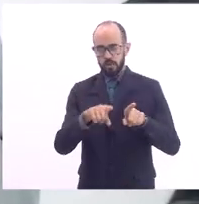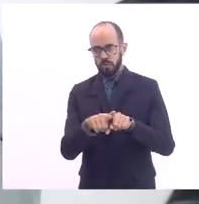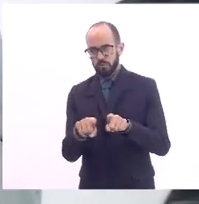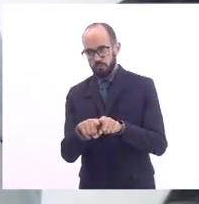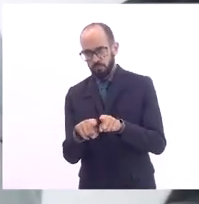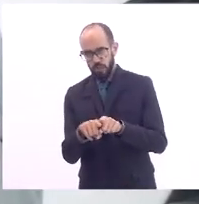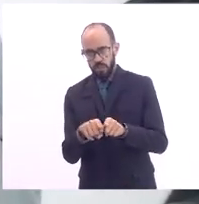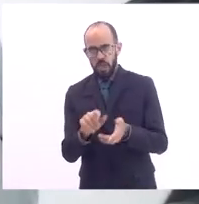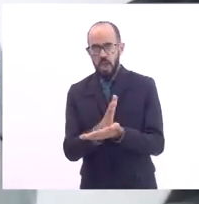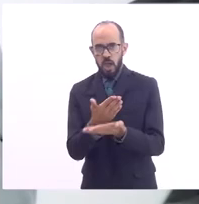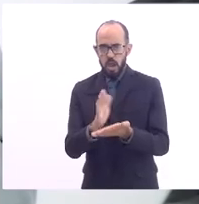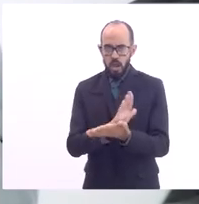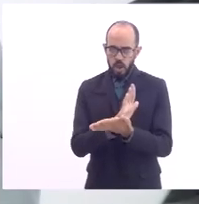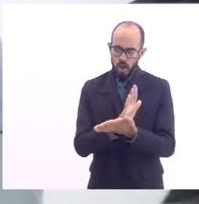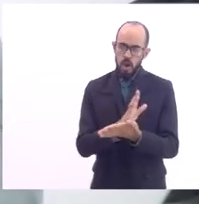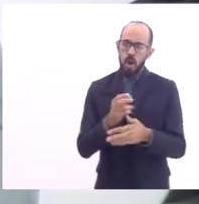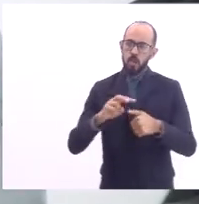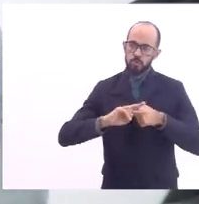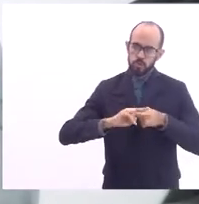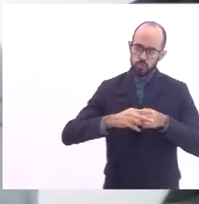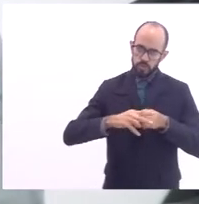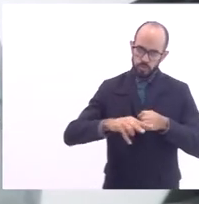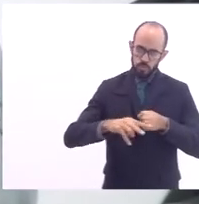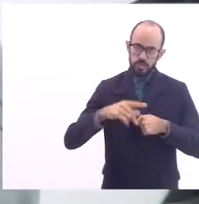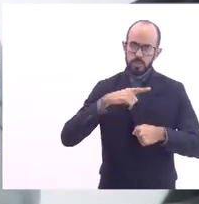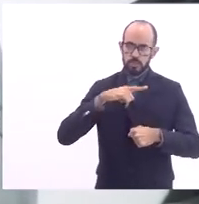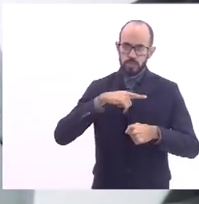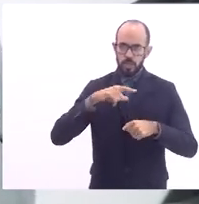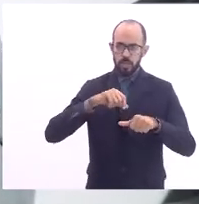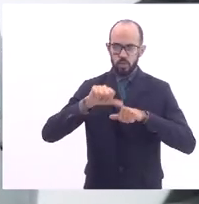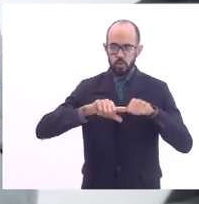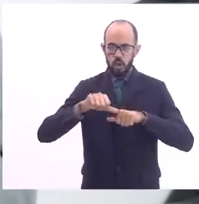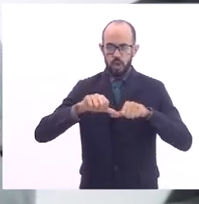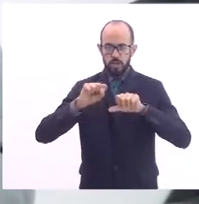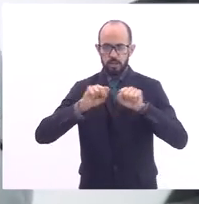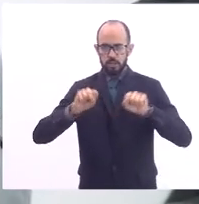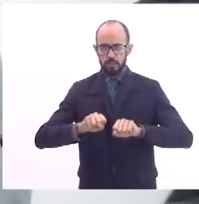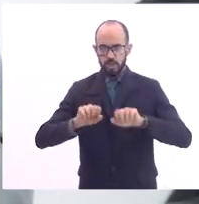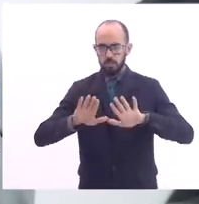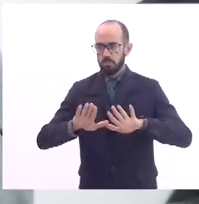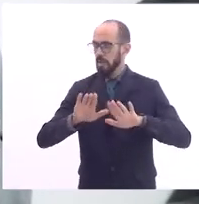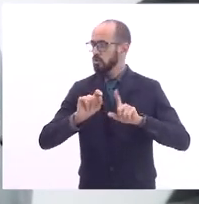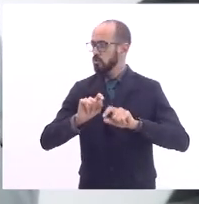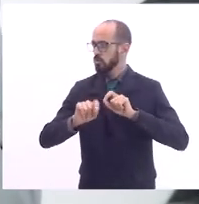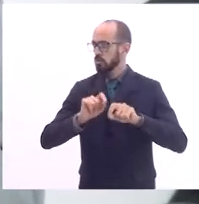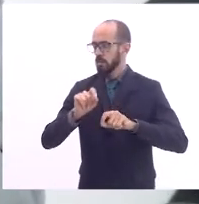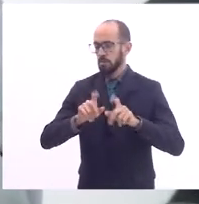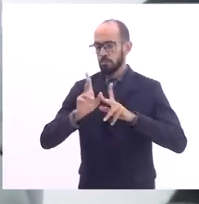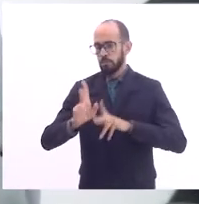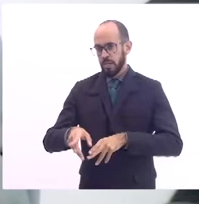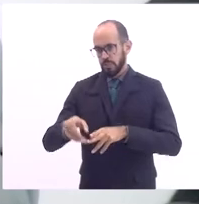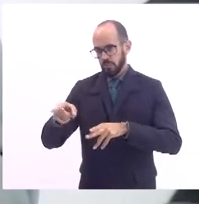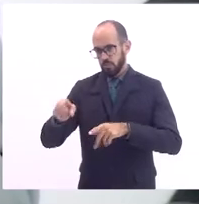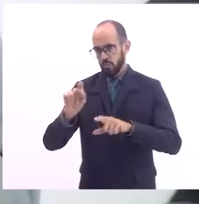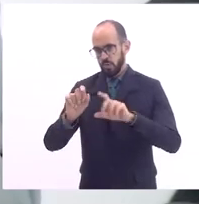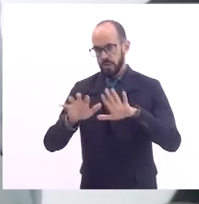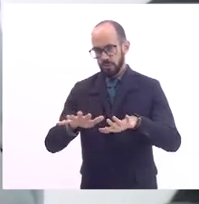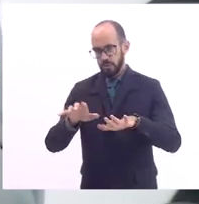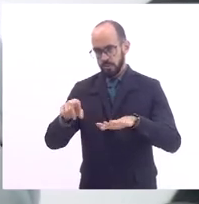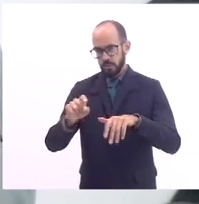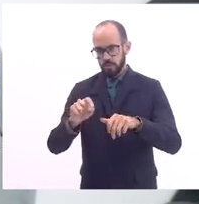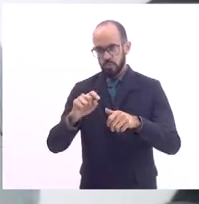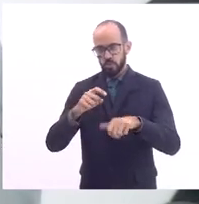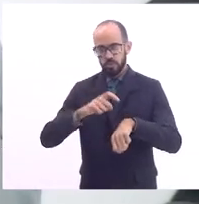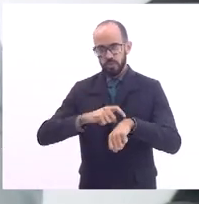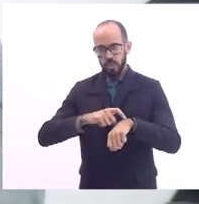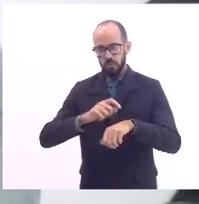Tem alguns fatores que motivaram isso, como troca de sistemas e tal, mas, de qualquer forma, mesmo passado o tempo de